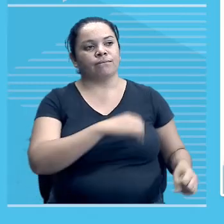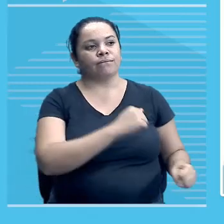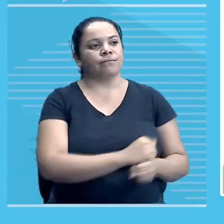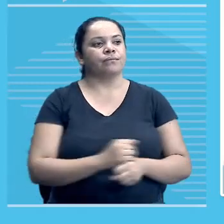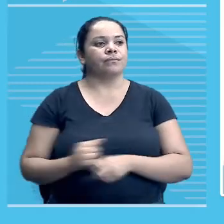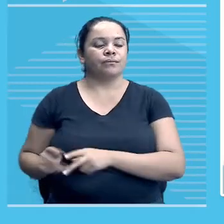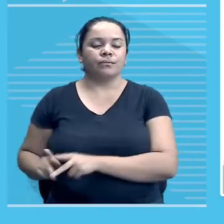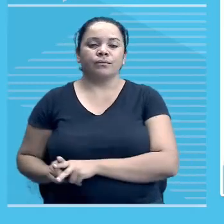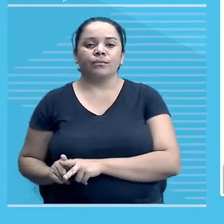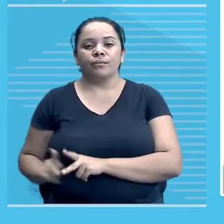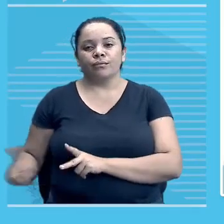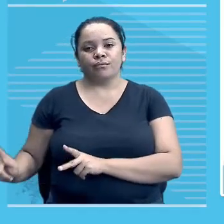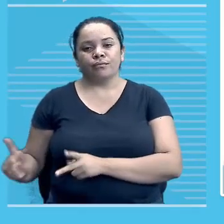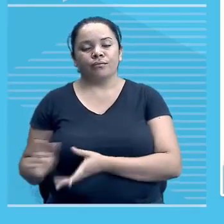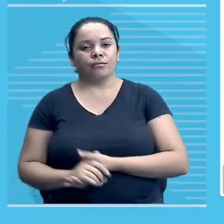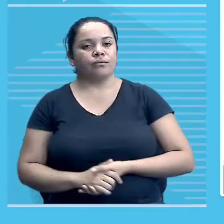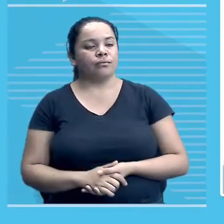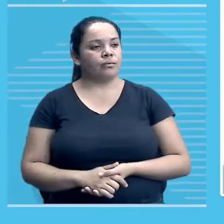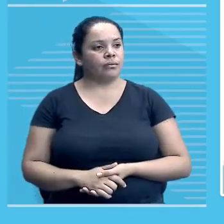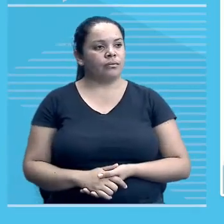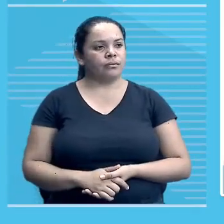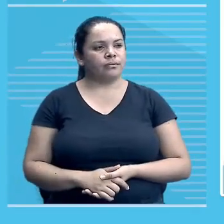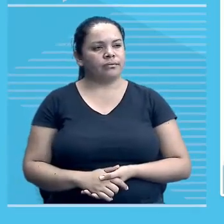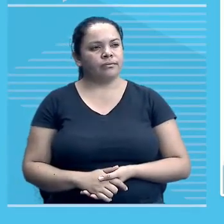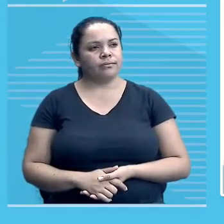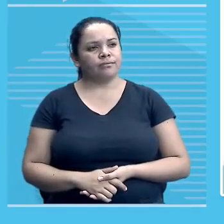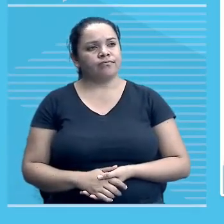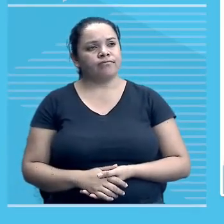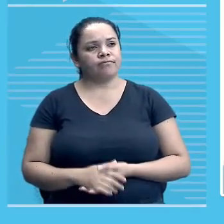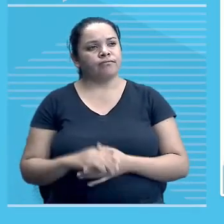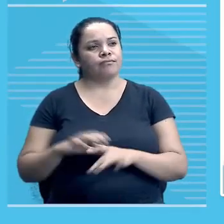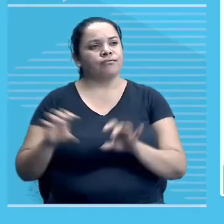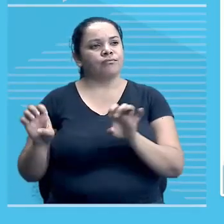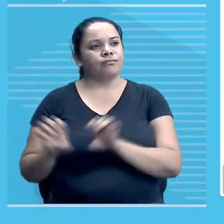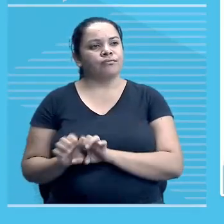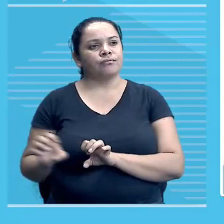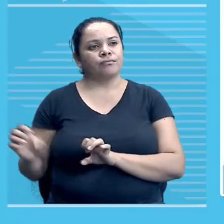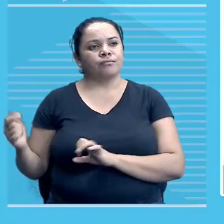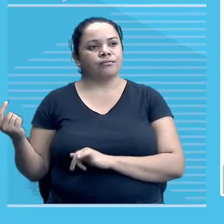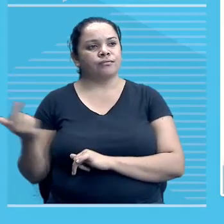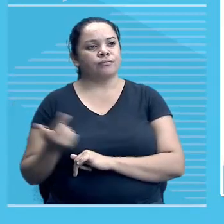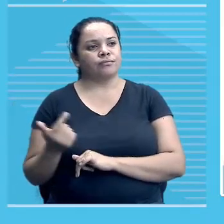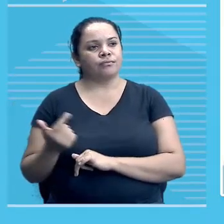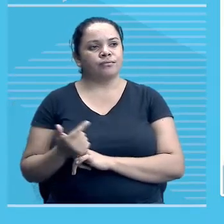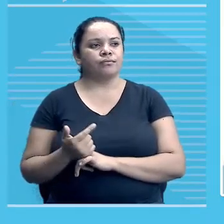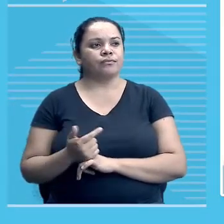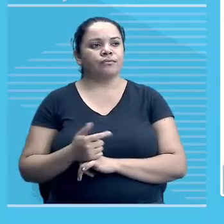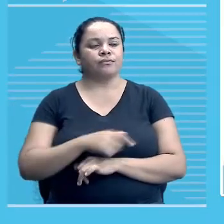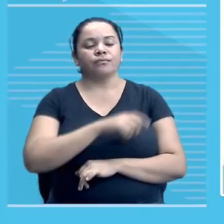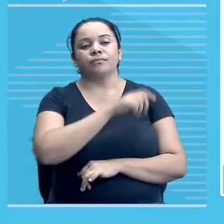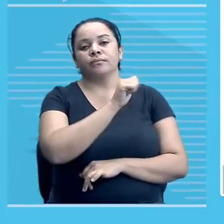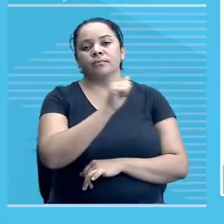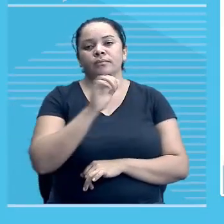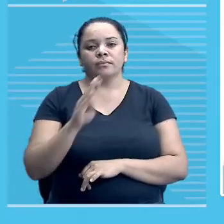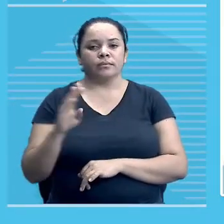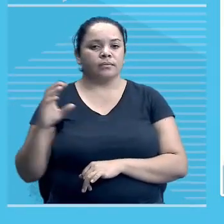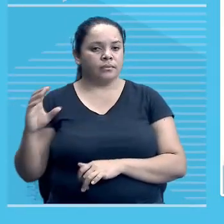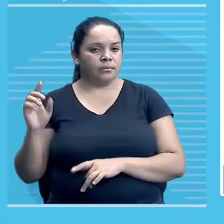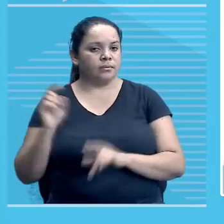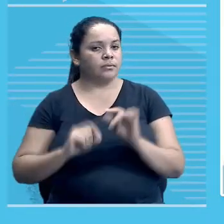para a tua equação do segundo grau. Vamos identificar quem é o A, o B e o C. O